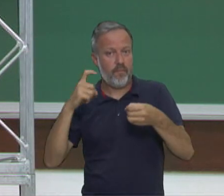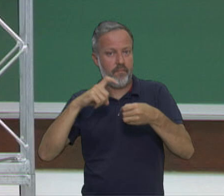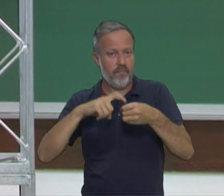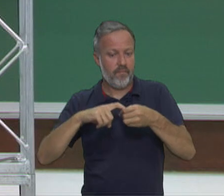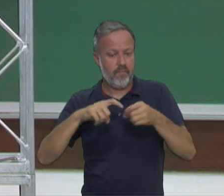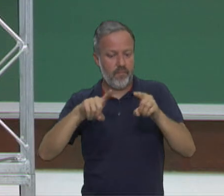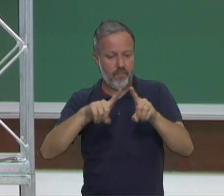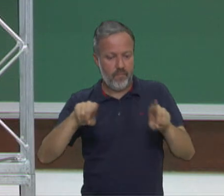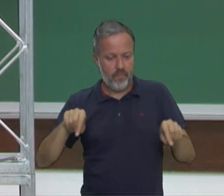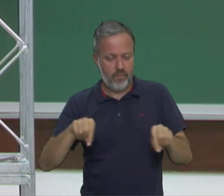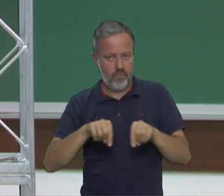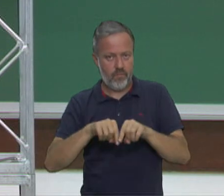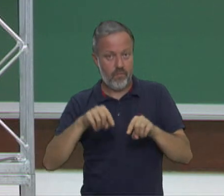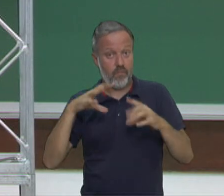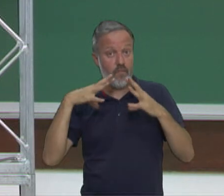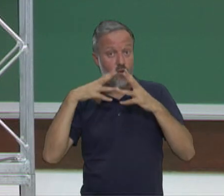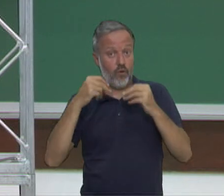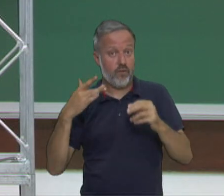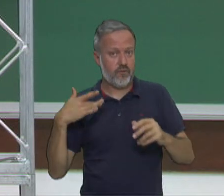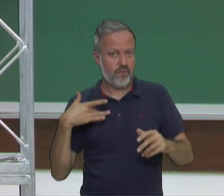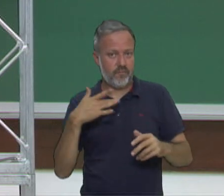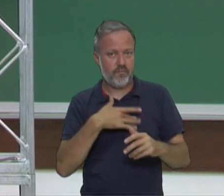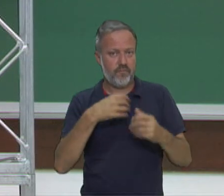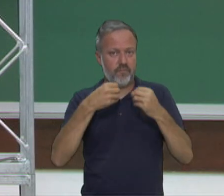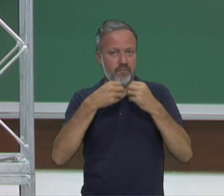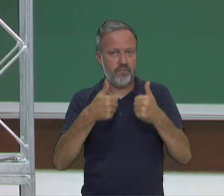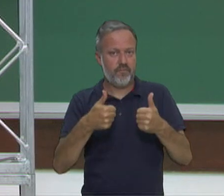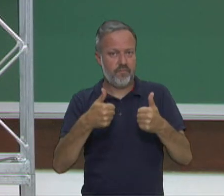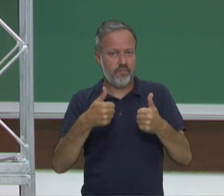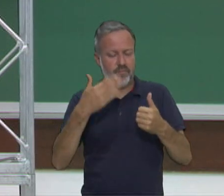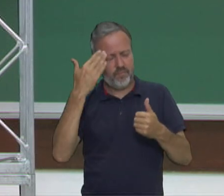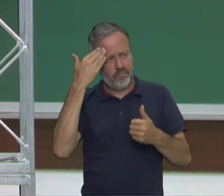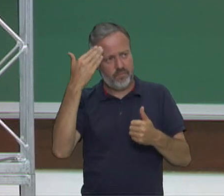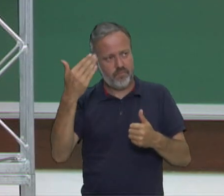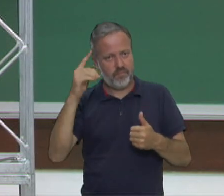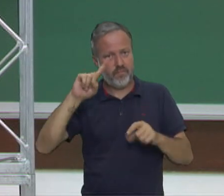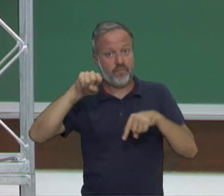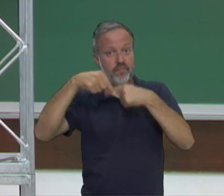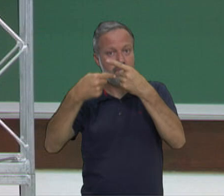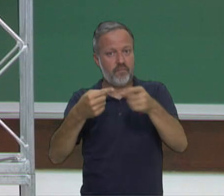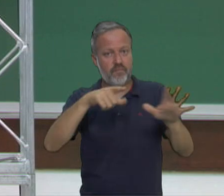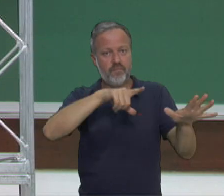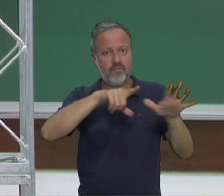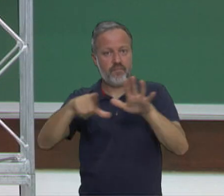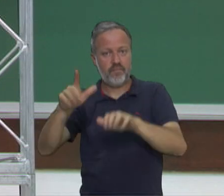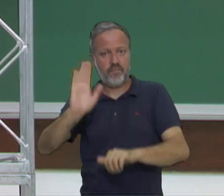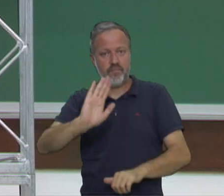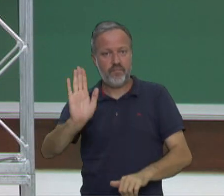presenciais, todos estejamos saudáveis. Obrigado por acompanhar mais uma aula e até a semana que vem.